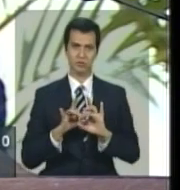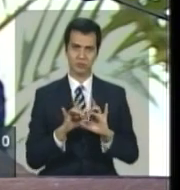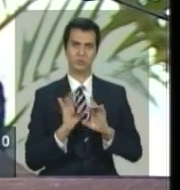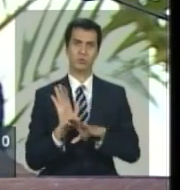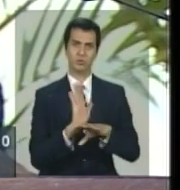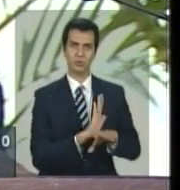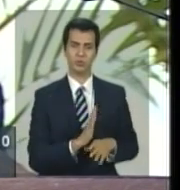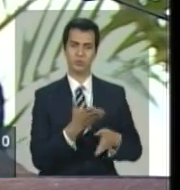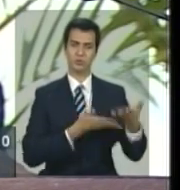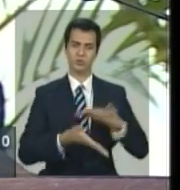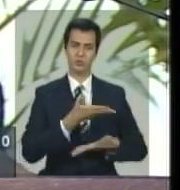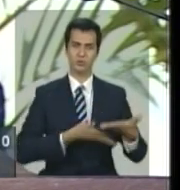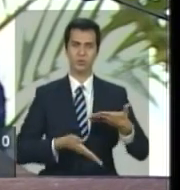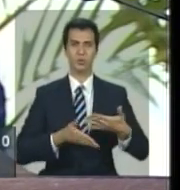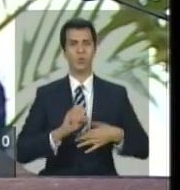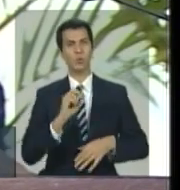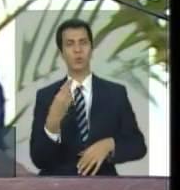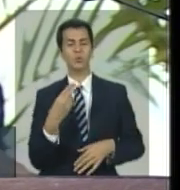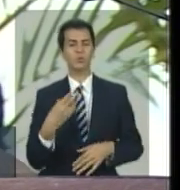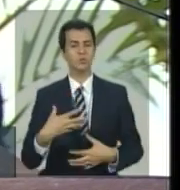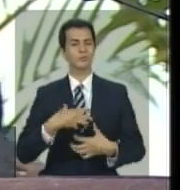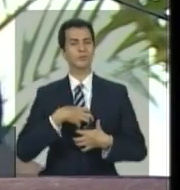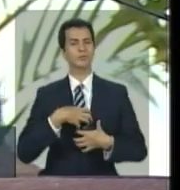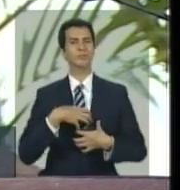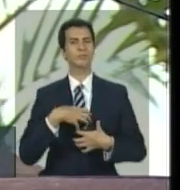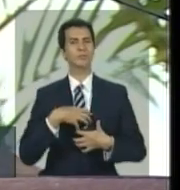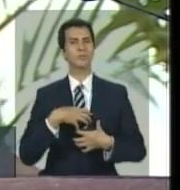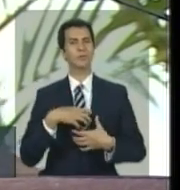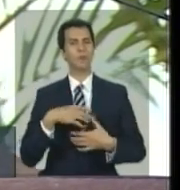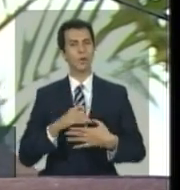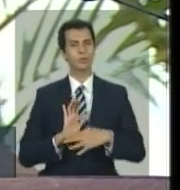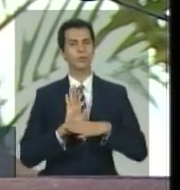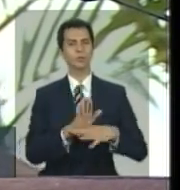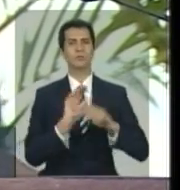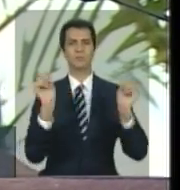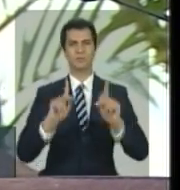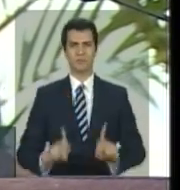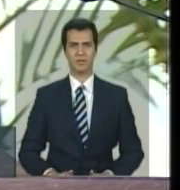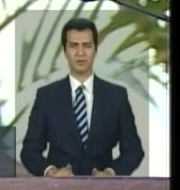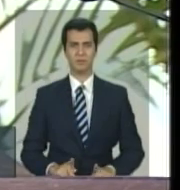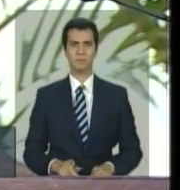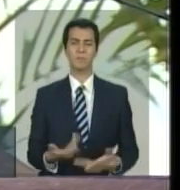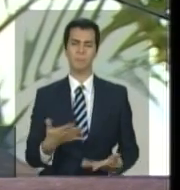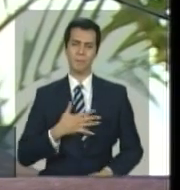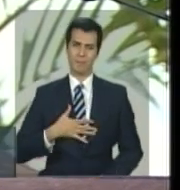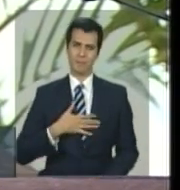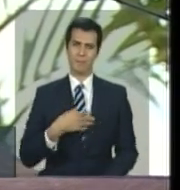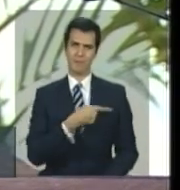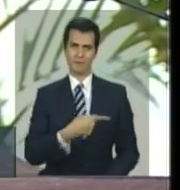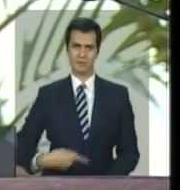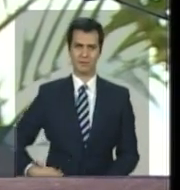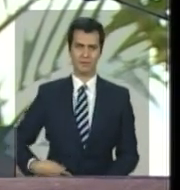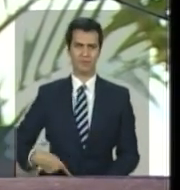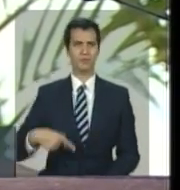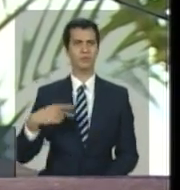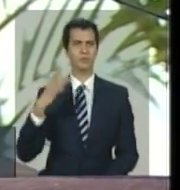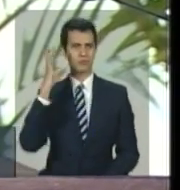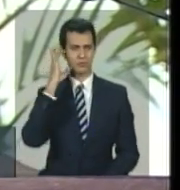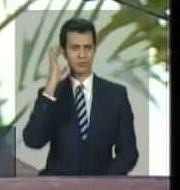espírito de solidariedade e paz. Excelentíssima senhora Presidenta da República Dilma